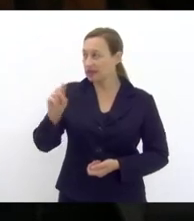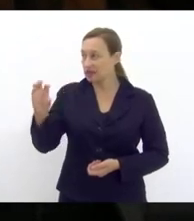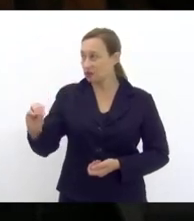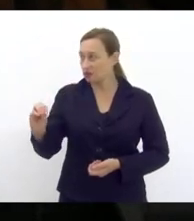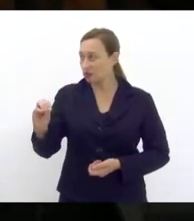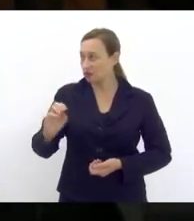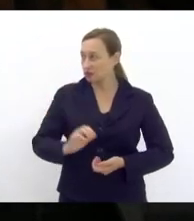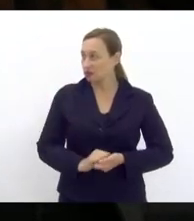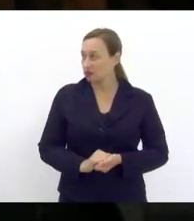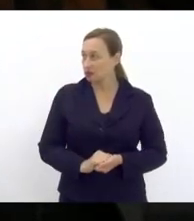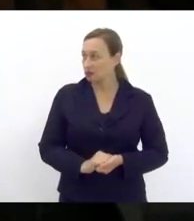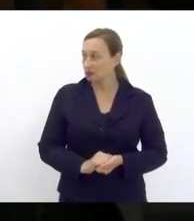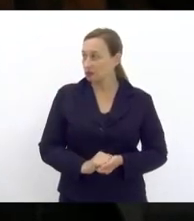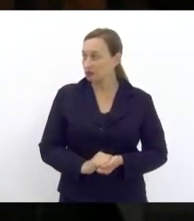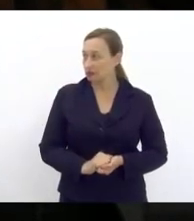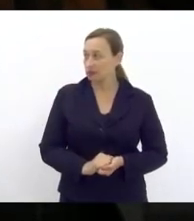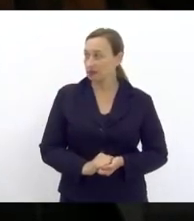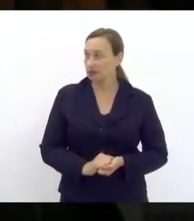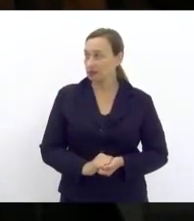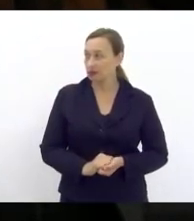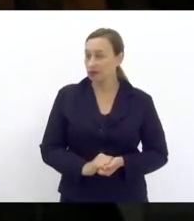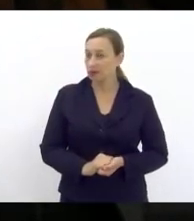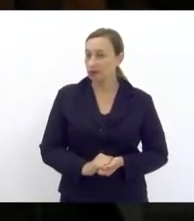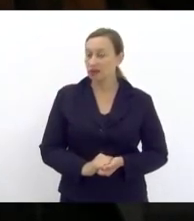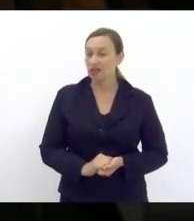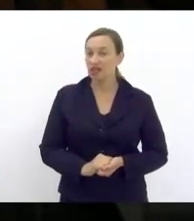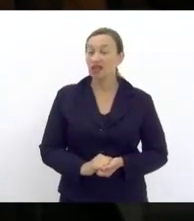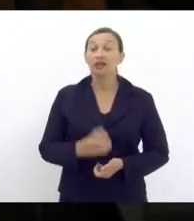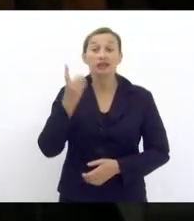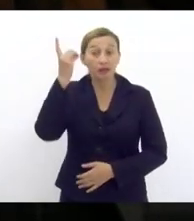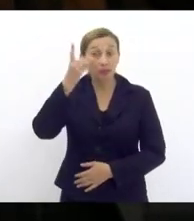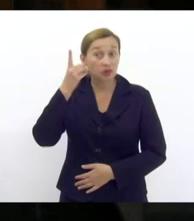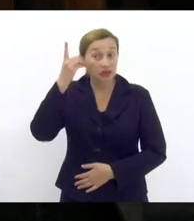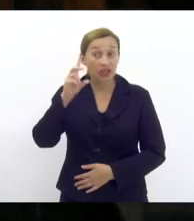eu até, deputado Vinícius Cozolino,